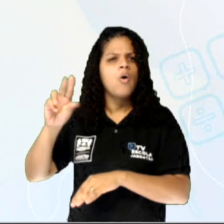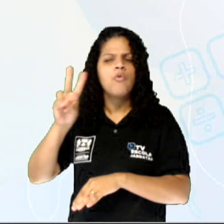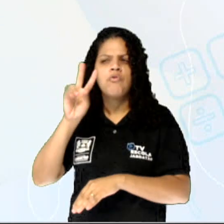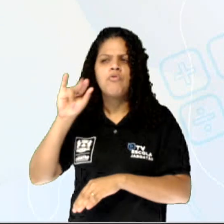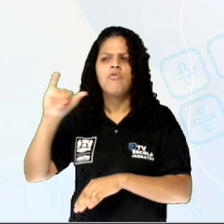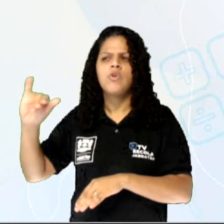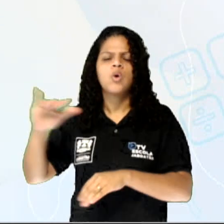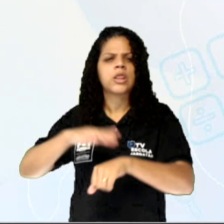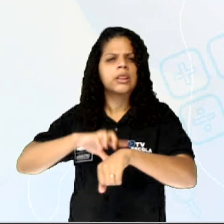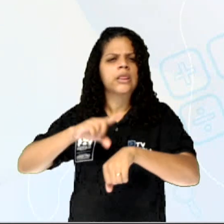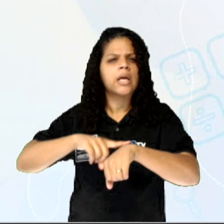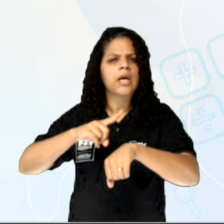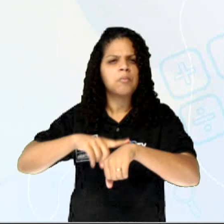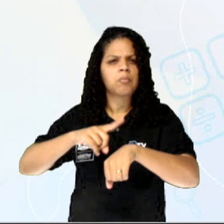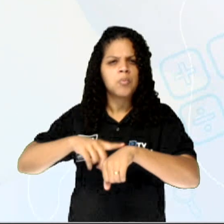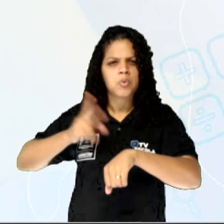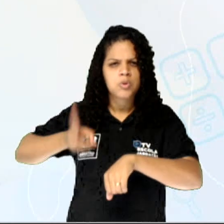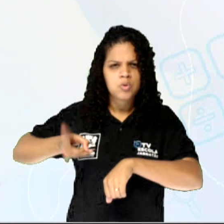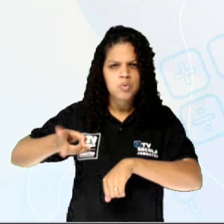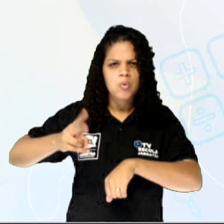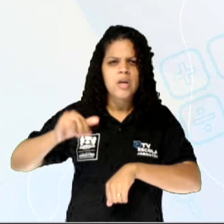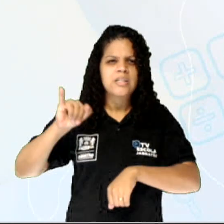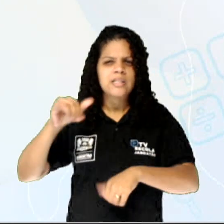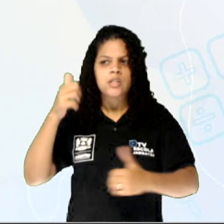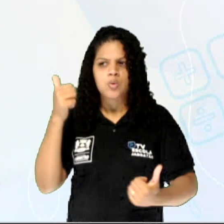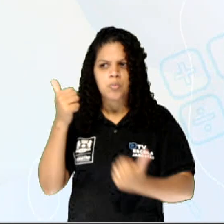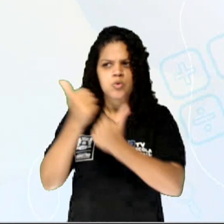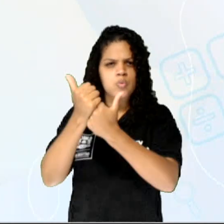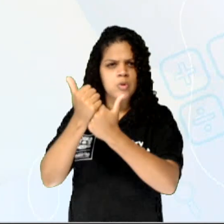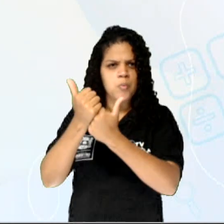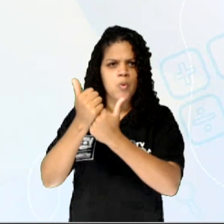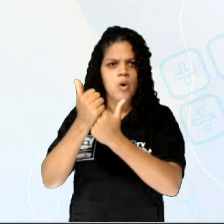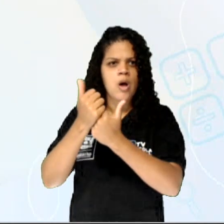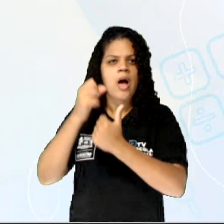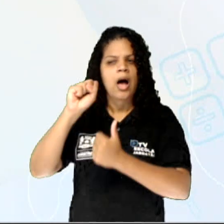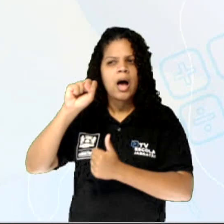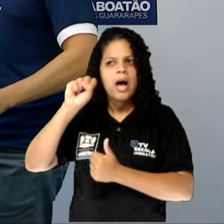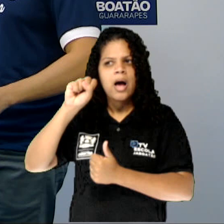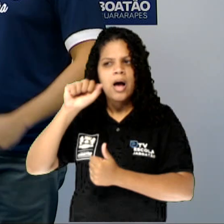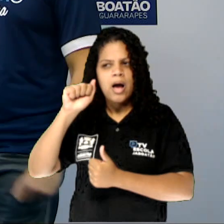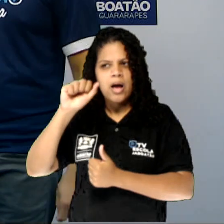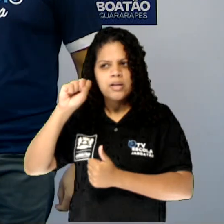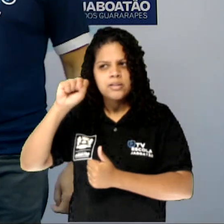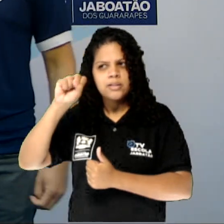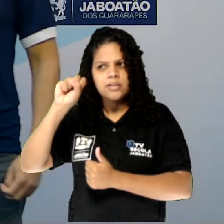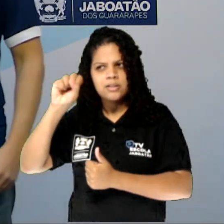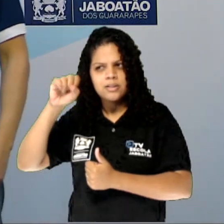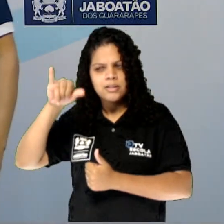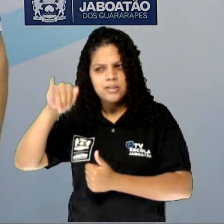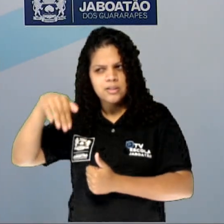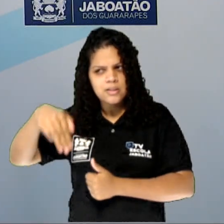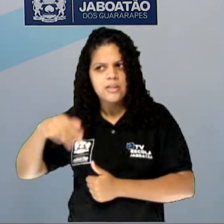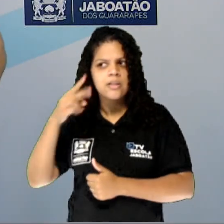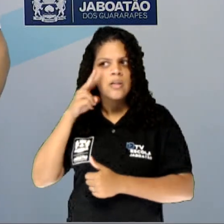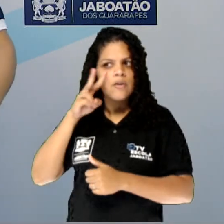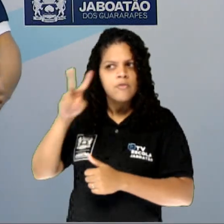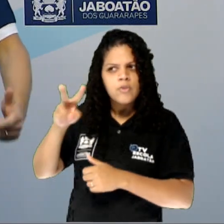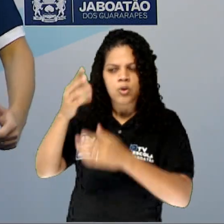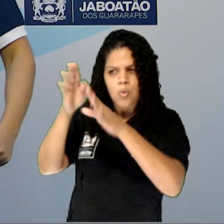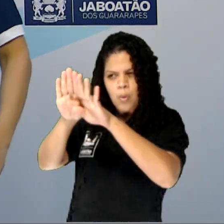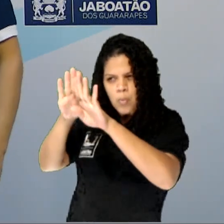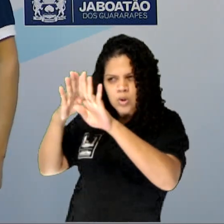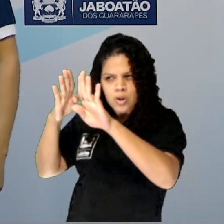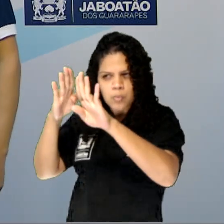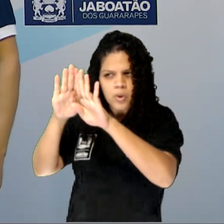se fosse substituída por assim que viu a porta aberta. Aí sim, turma, se você disser mal viu a